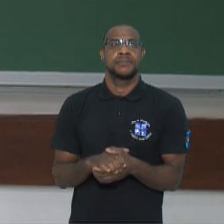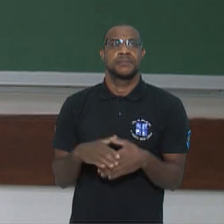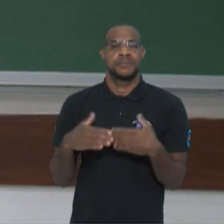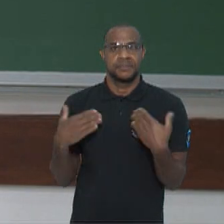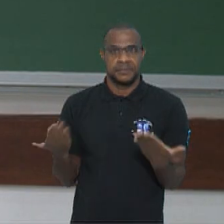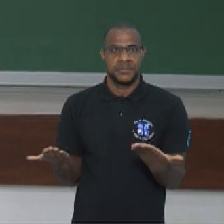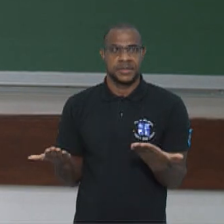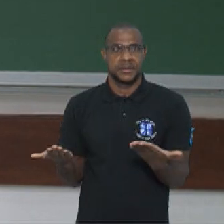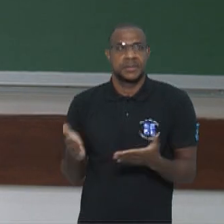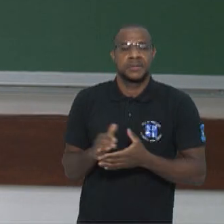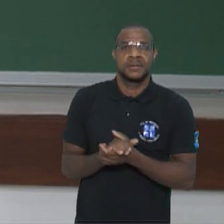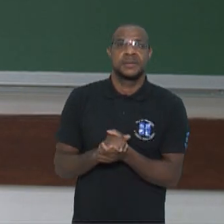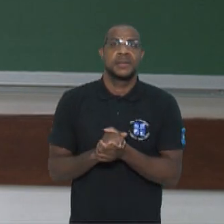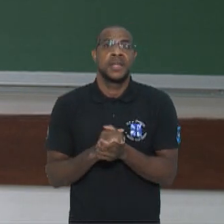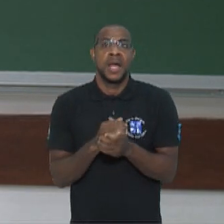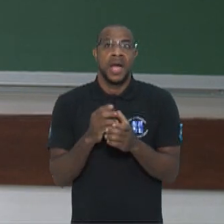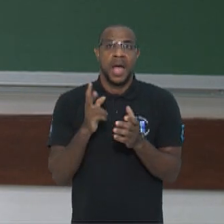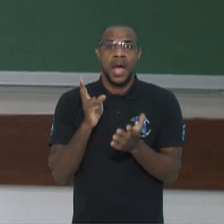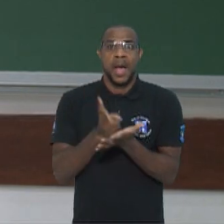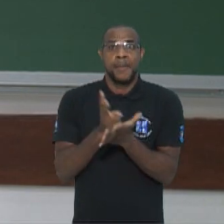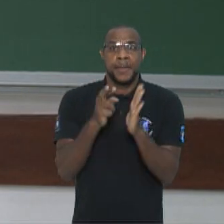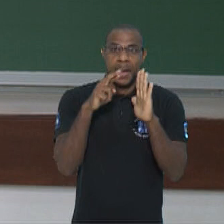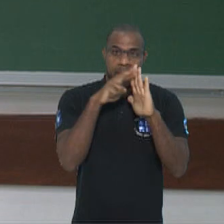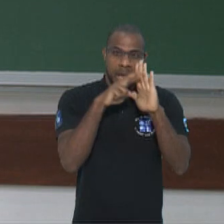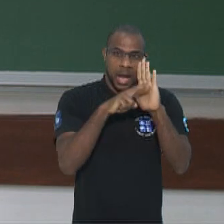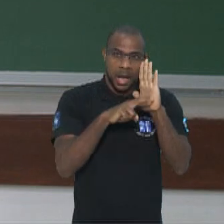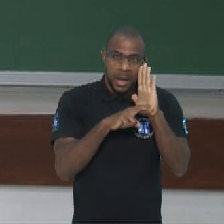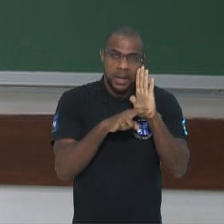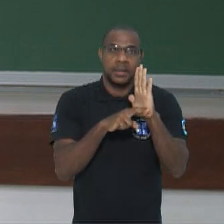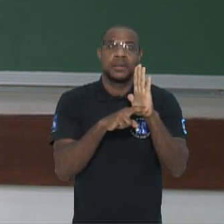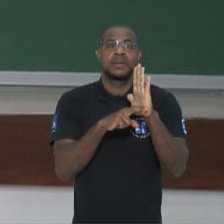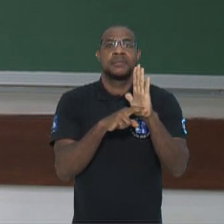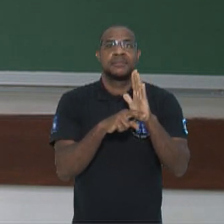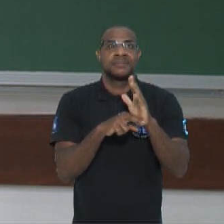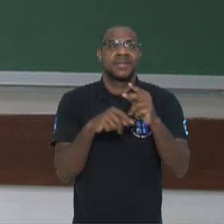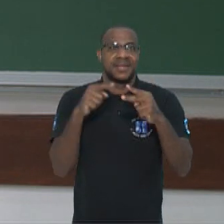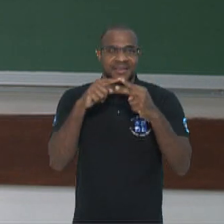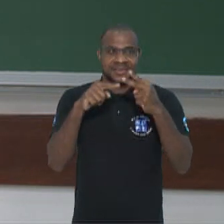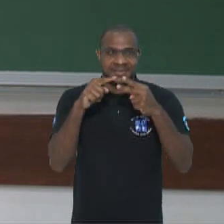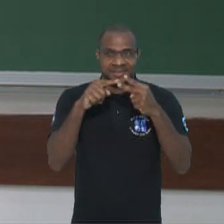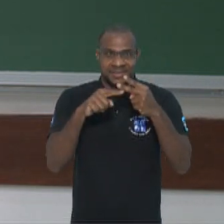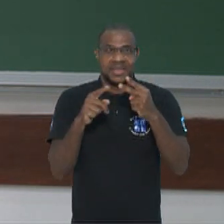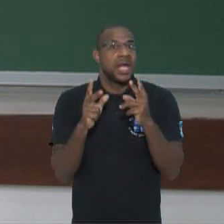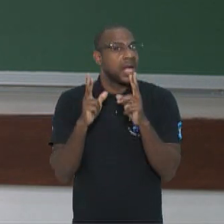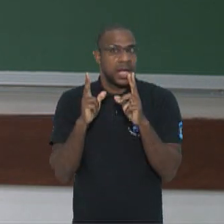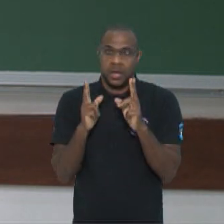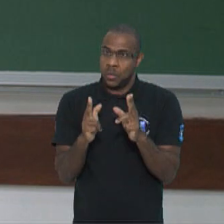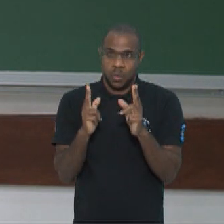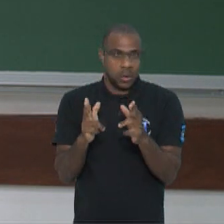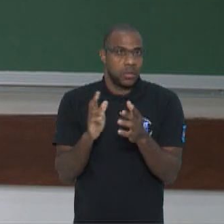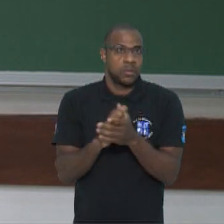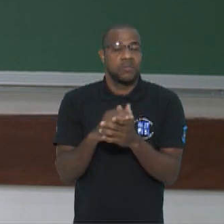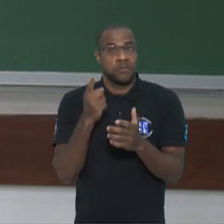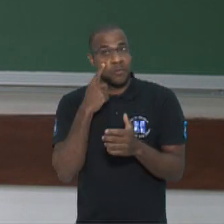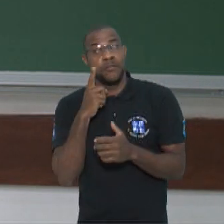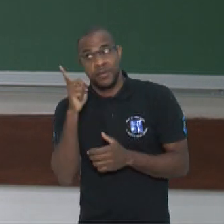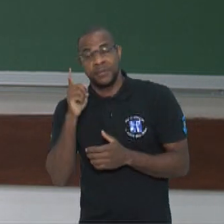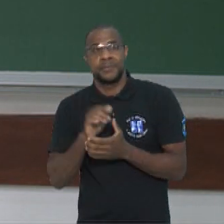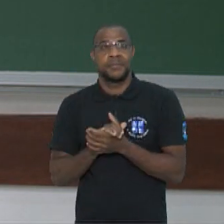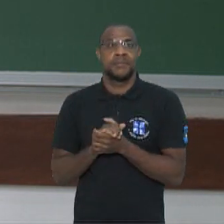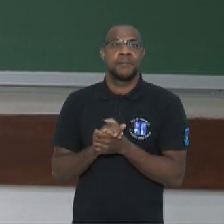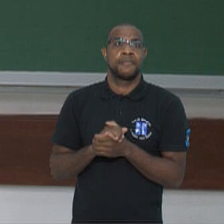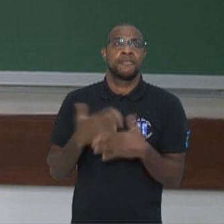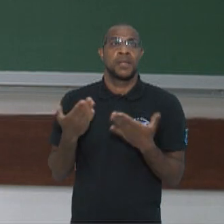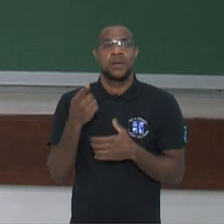Pessoal, então será que é a mesma regra, né? As duas regrinhas, elas são iguais ou não? Vamos ver?